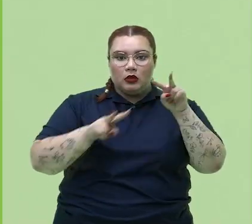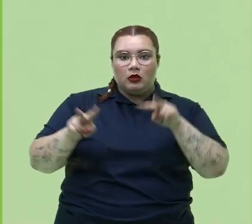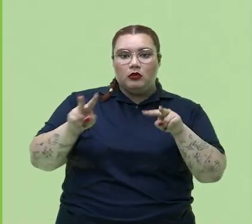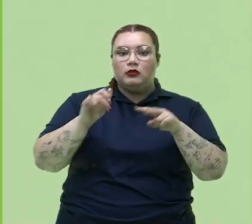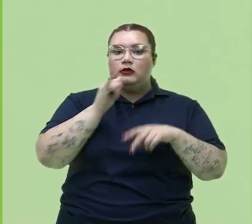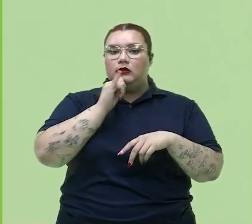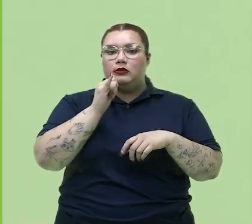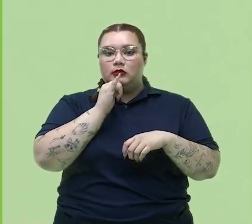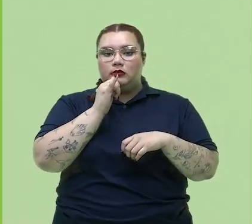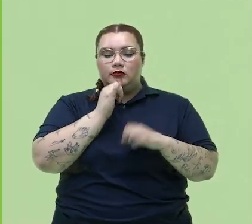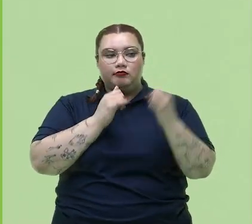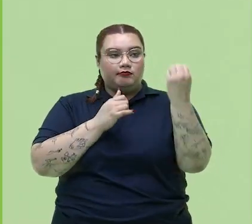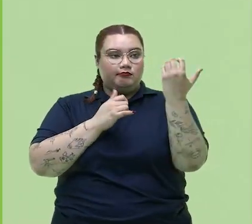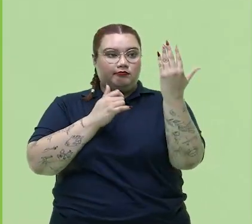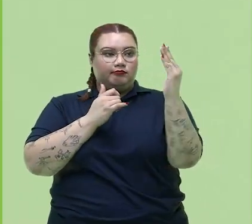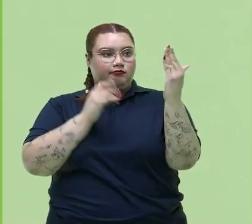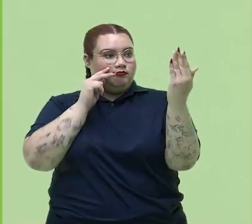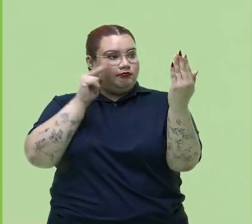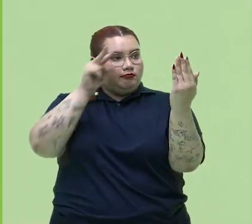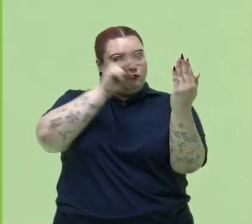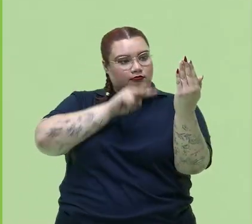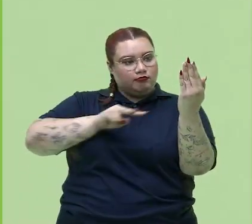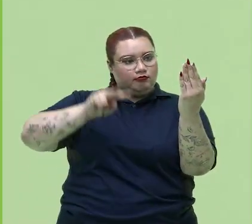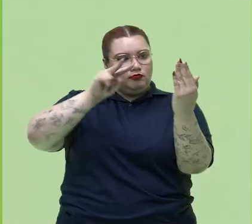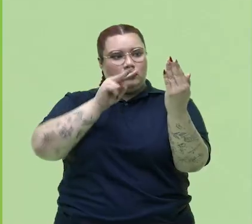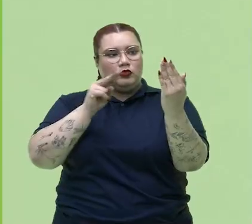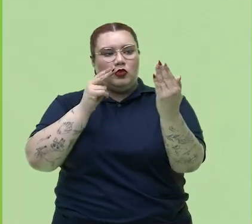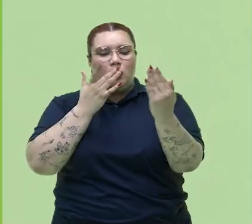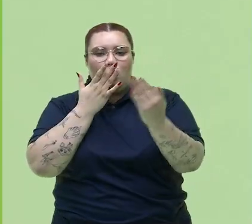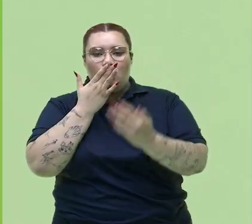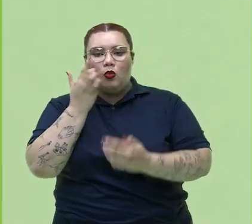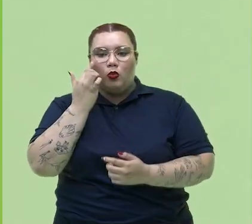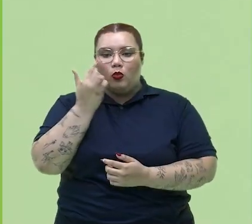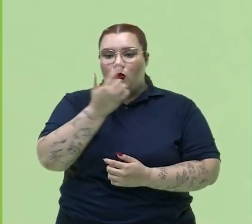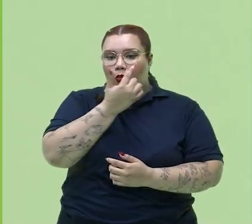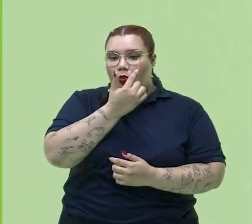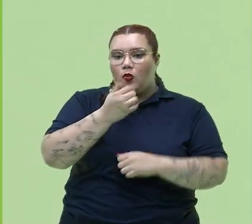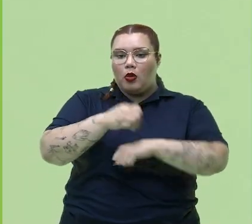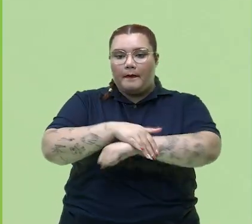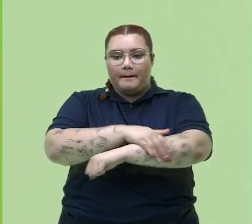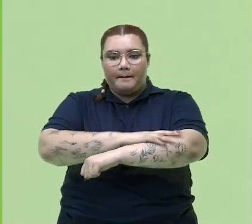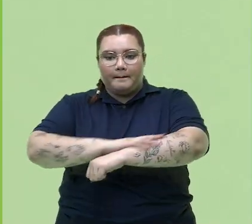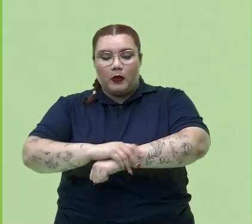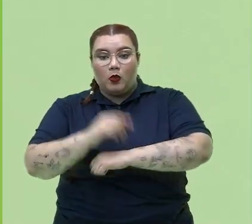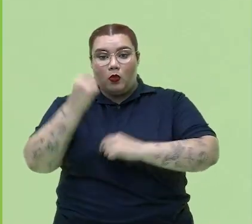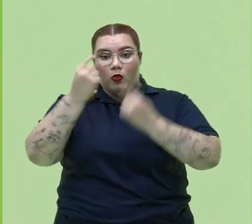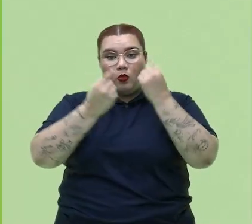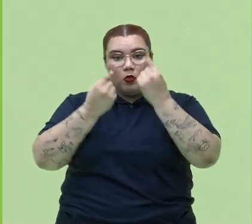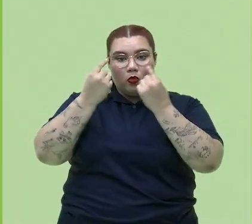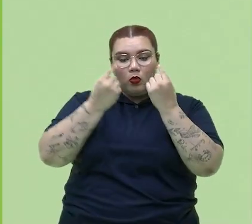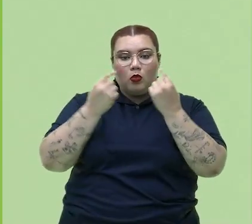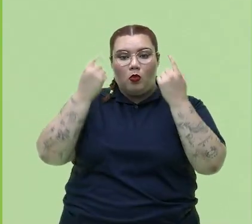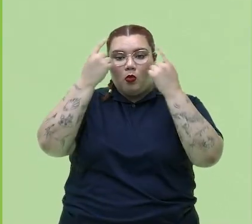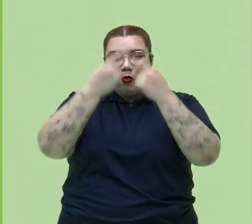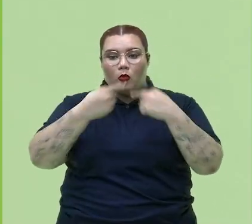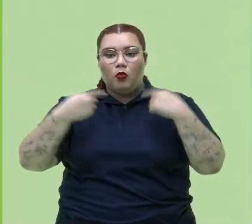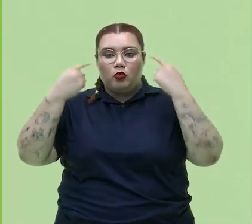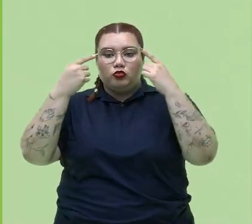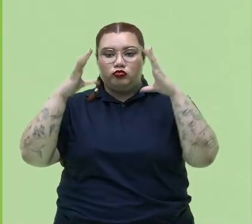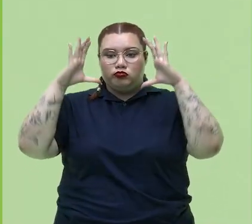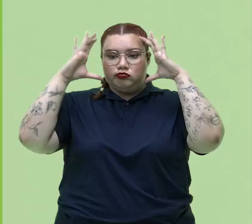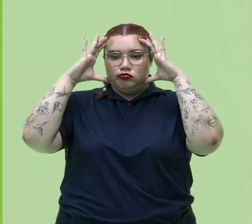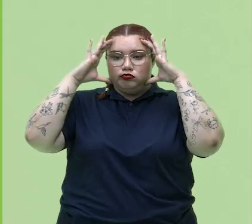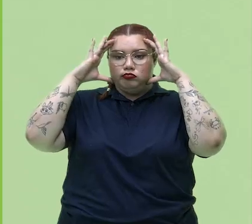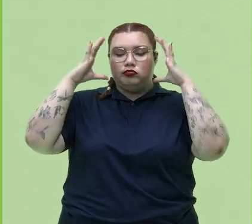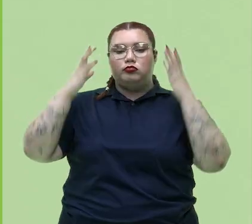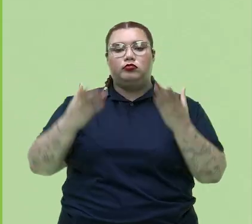quando você está diante do espelho, né? Cor dos olhos, cor da pele, formato dos olhos, formato do rosto,